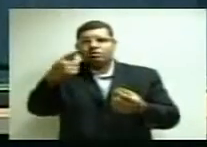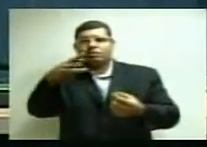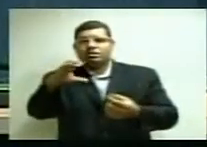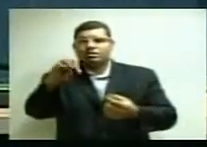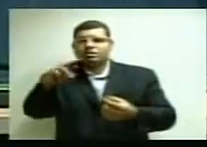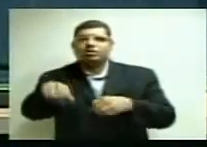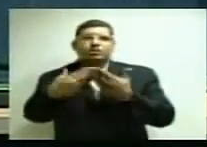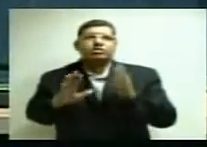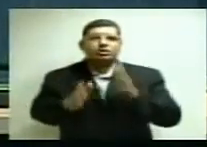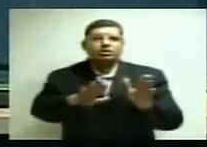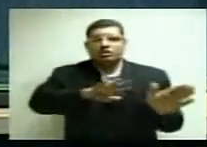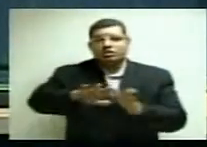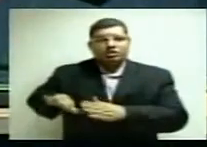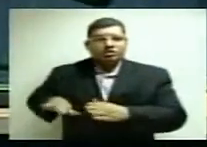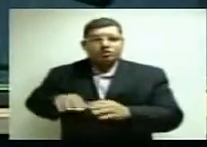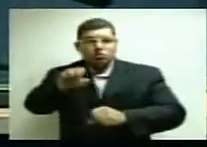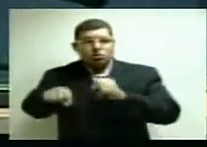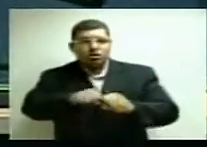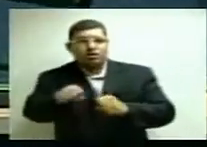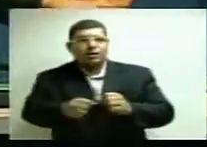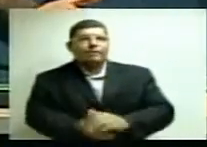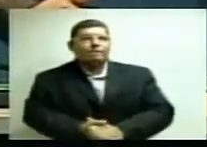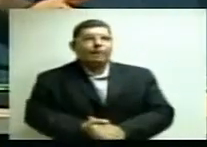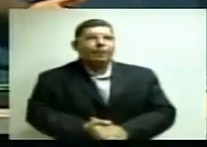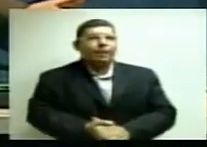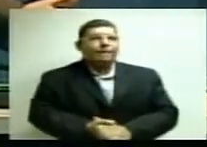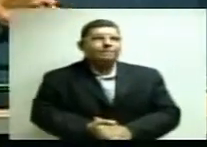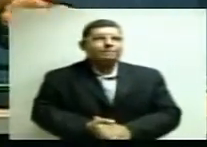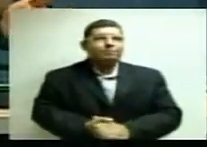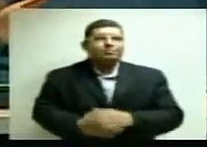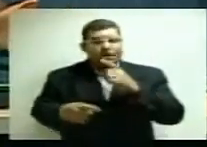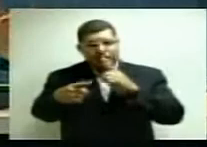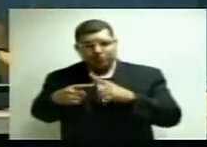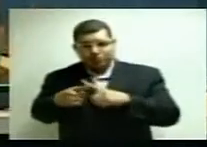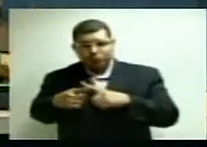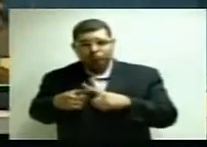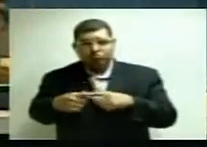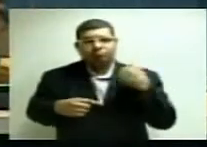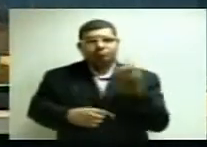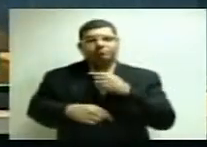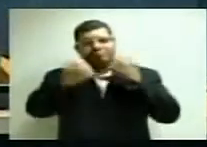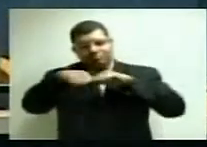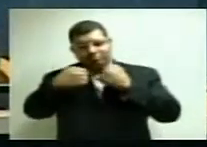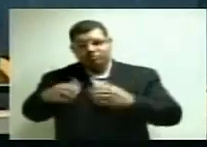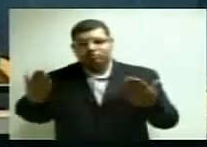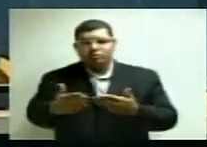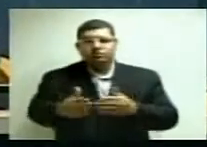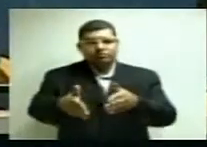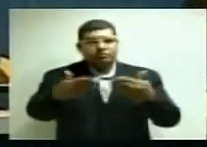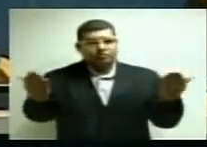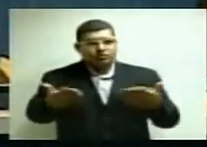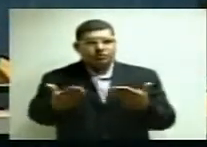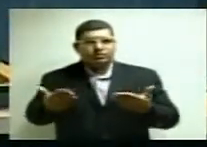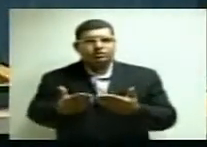paraciclo. Isso já tiraria um veículo de circulação. Portanto, nós precisamos de